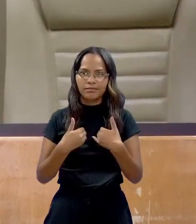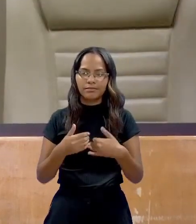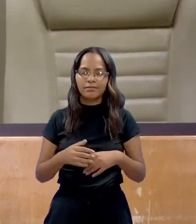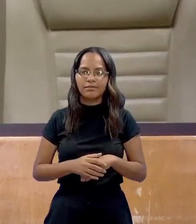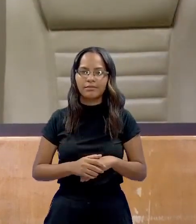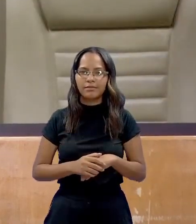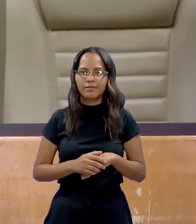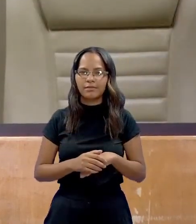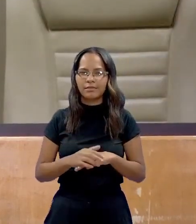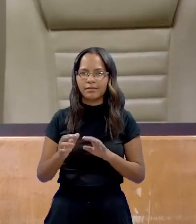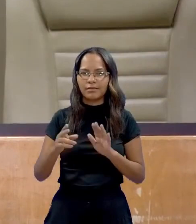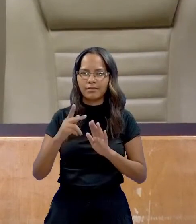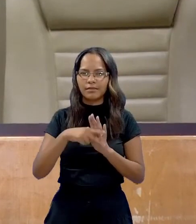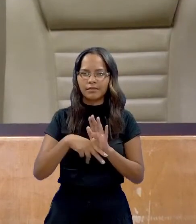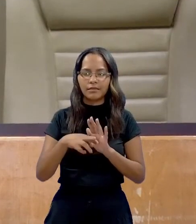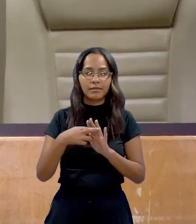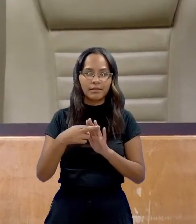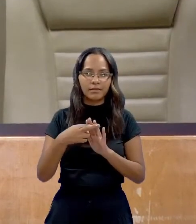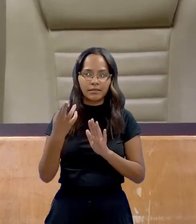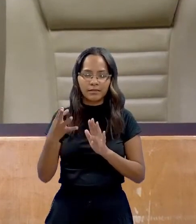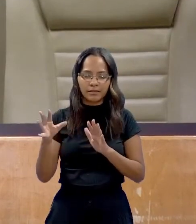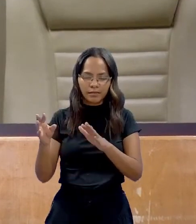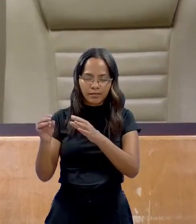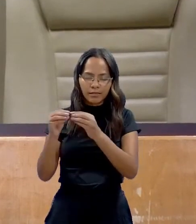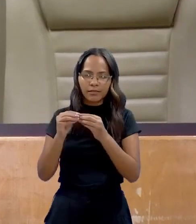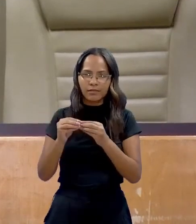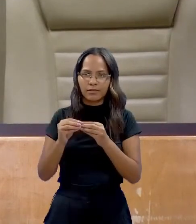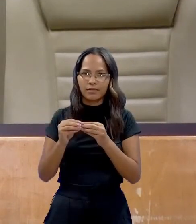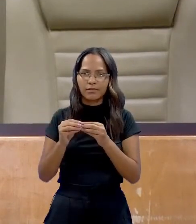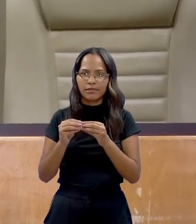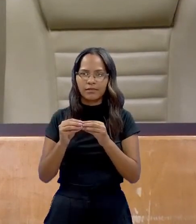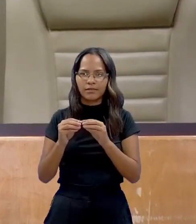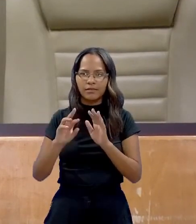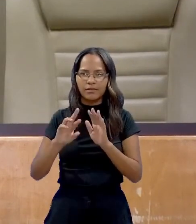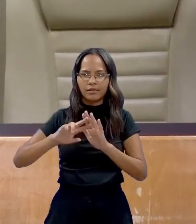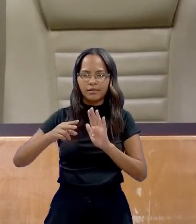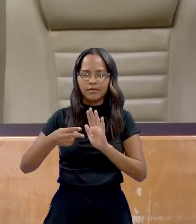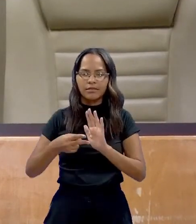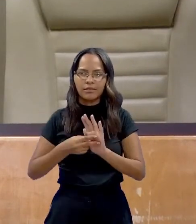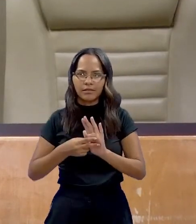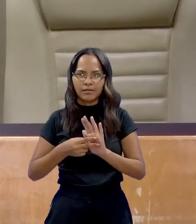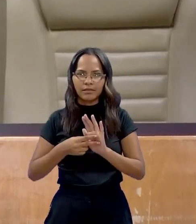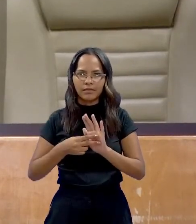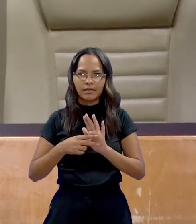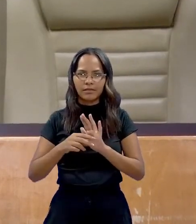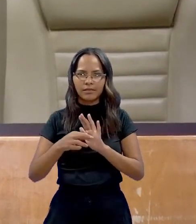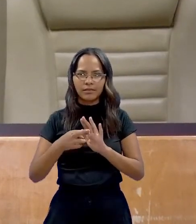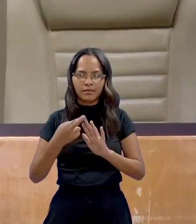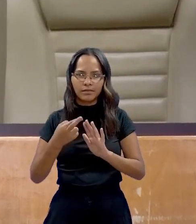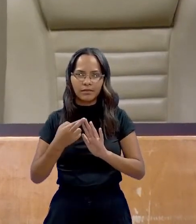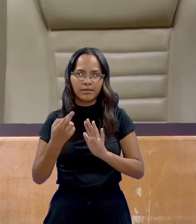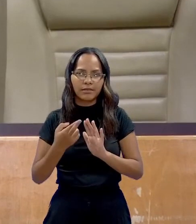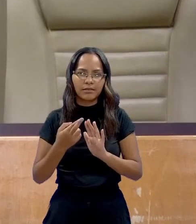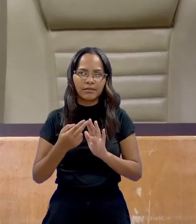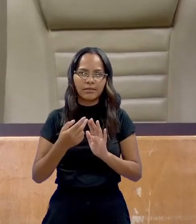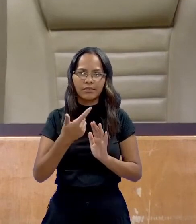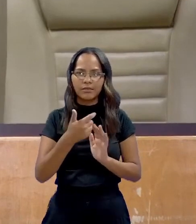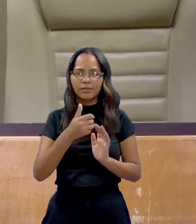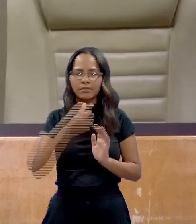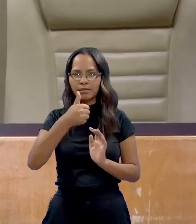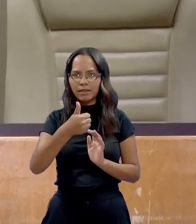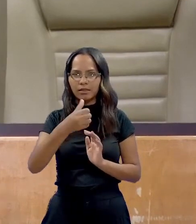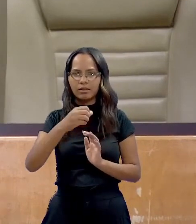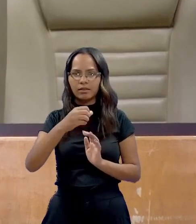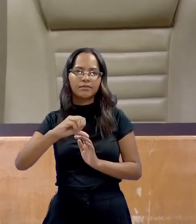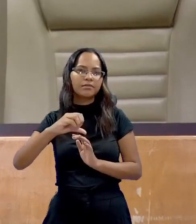que altera e inclui dispositivo em resolução 26 de 19 de dezembro de 1991, do regimento entregue da Câmara Municipal